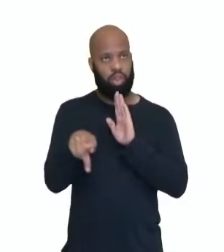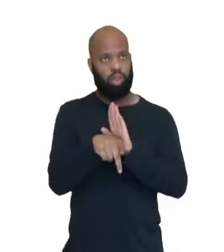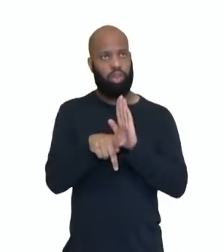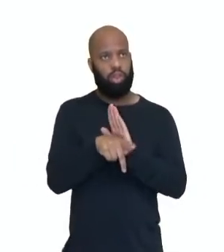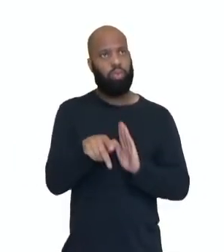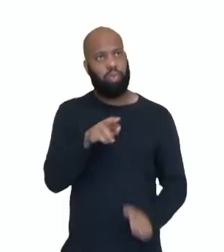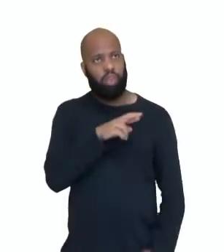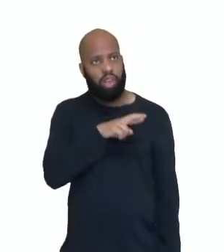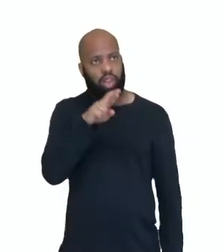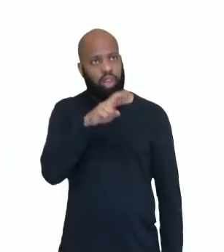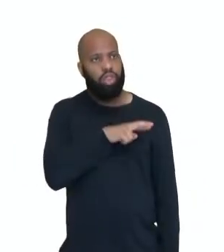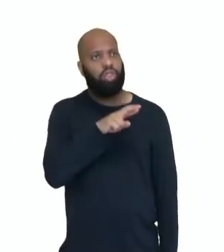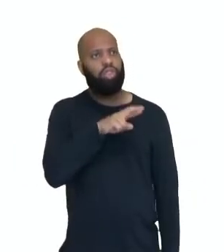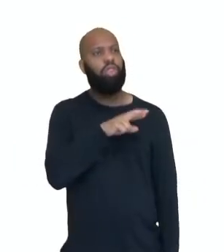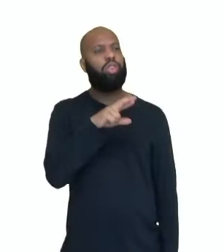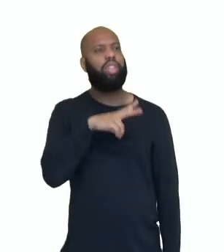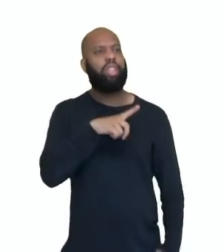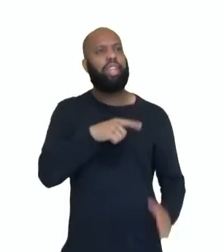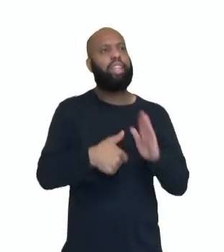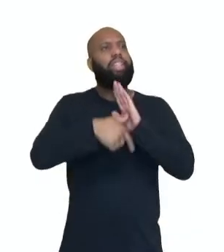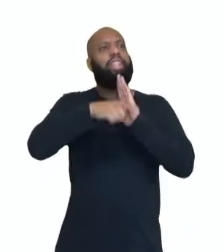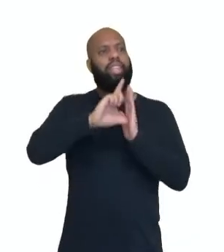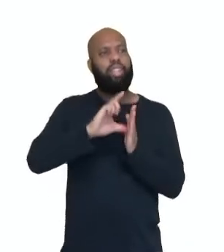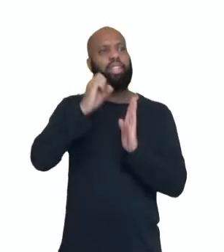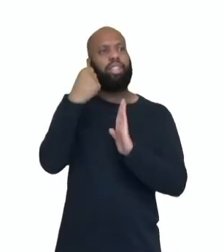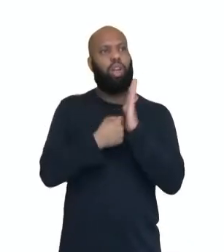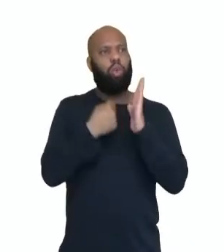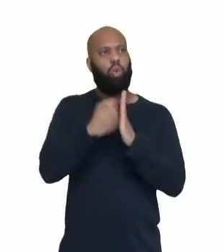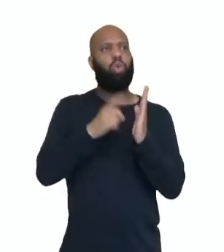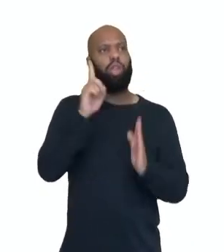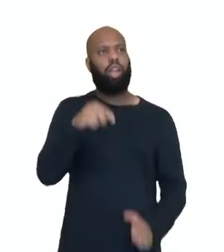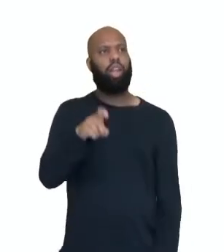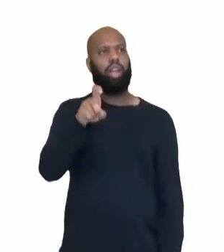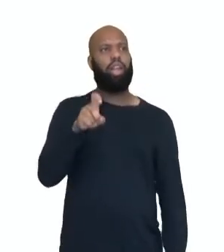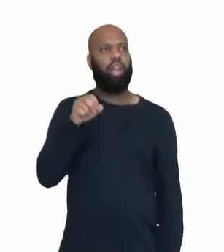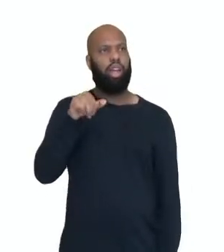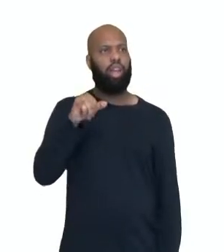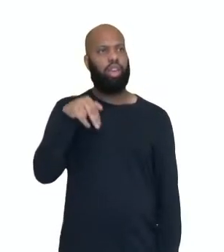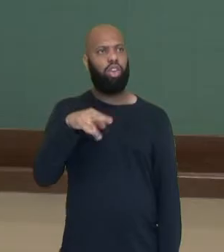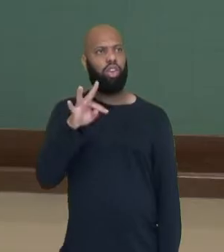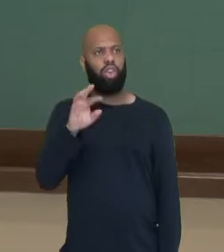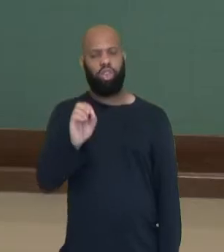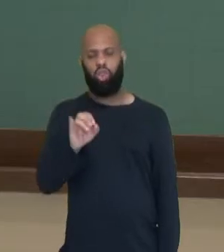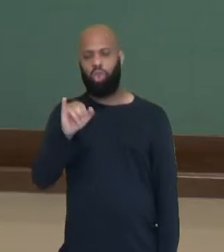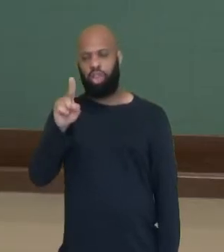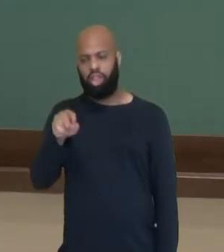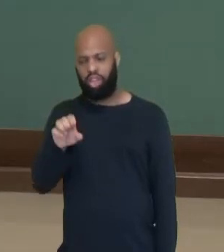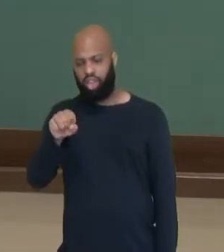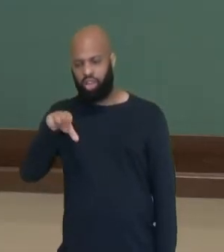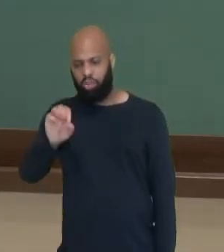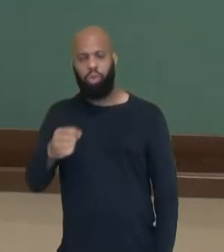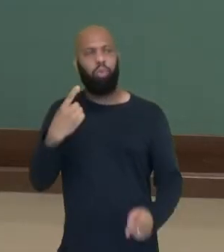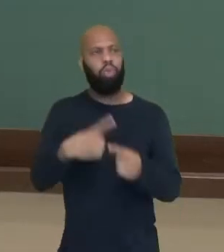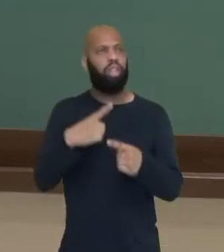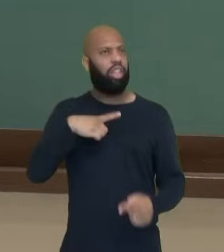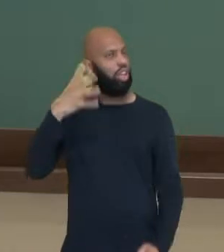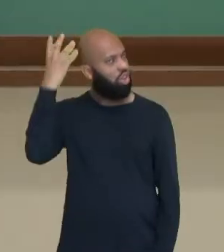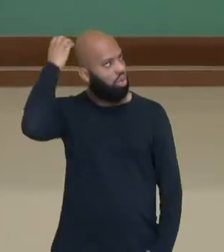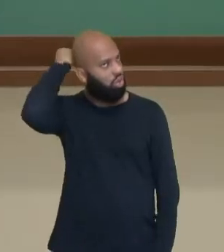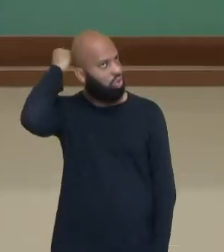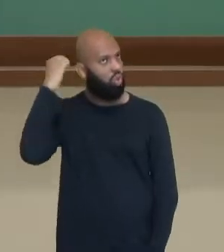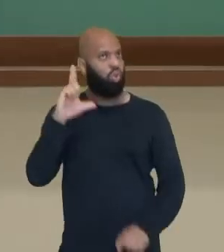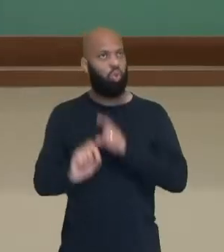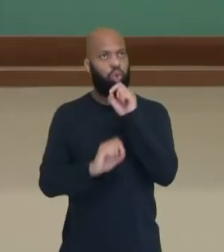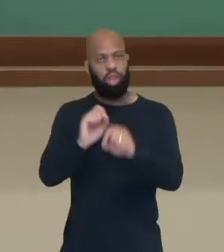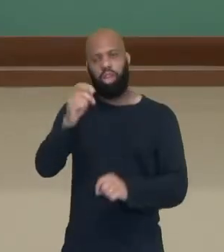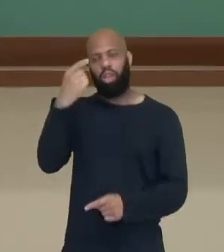rituais que acontecem ali antes das lutas. Uma curiosidade interessante, quando eu falei do oishô ali do penteado, é que esses sumotores